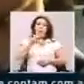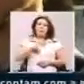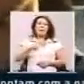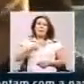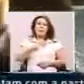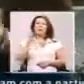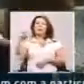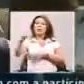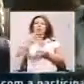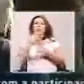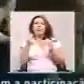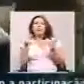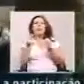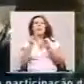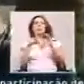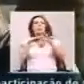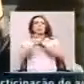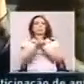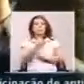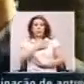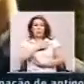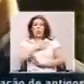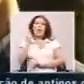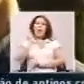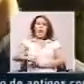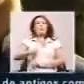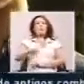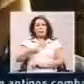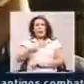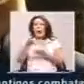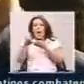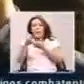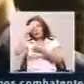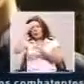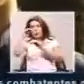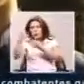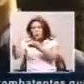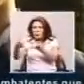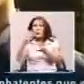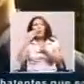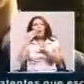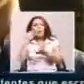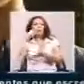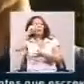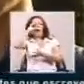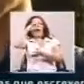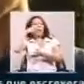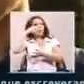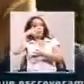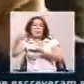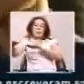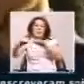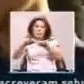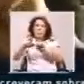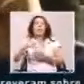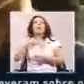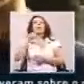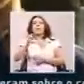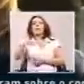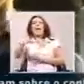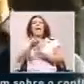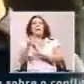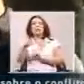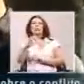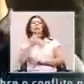os novos alunos. E portanto, muitas vezes, os alunos são confrontados com uma situação em que têm que escolher entre ir à praxe